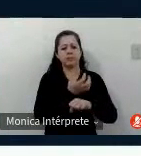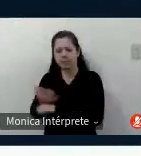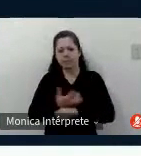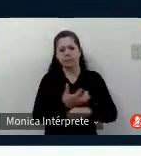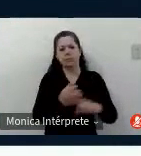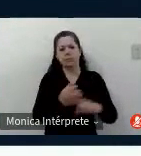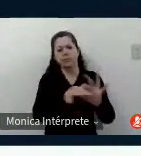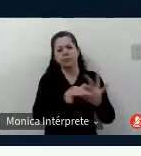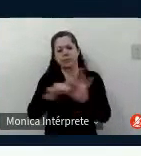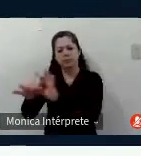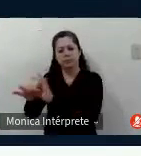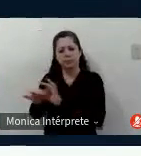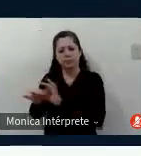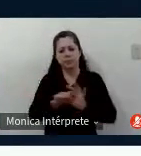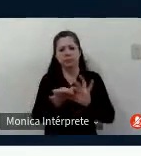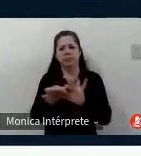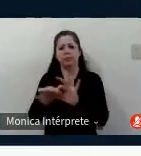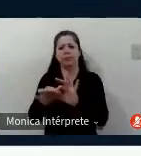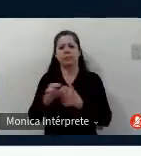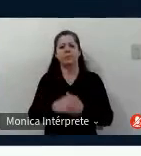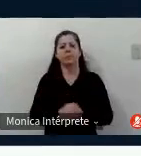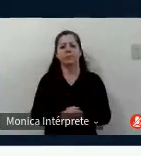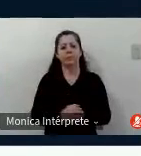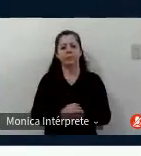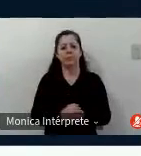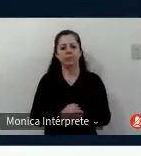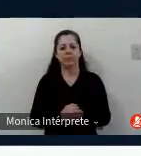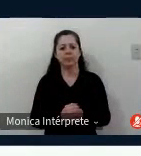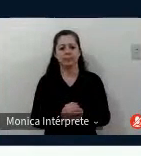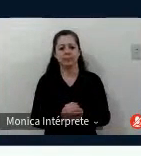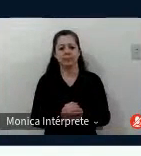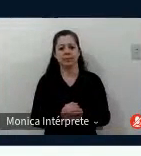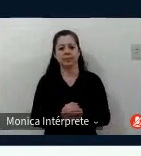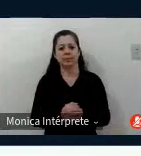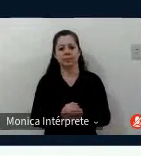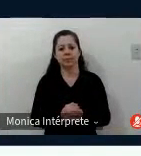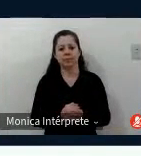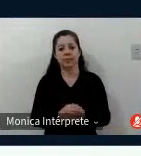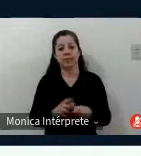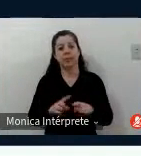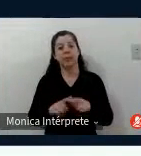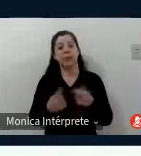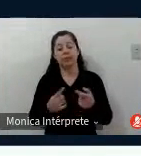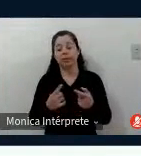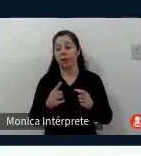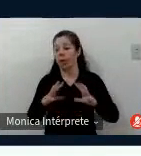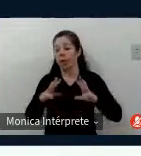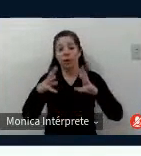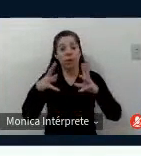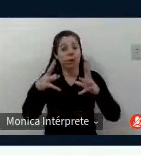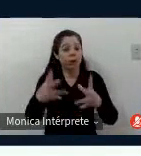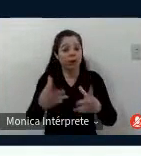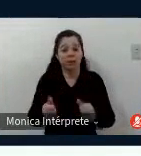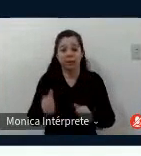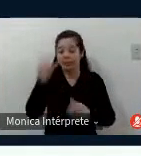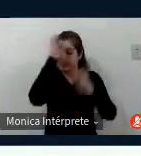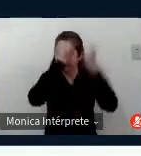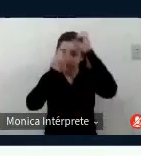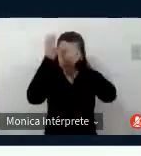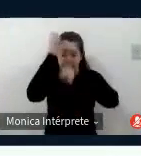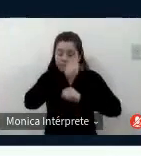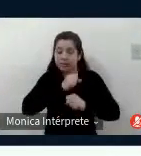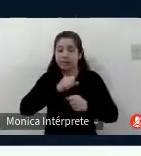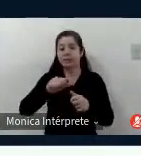propostos, né, que a gente sabe que são muito importantes, mas todo mundo está aprendendo a fazer, e aí a gente precisa aprender a fazer também